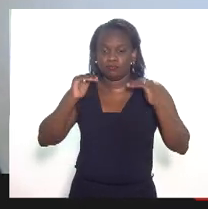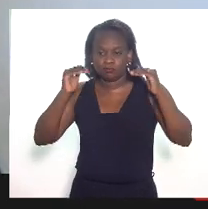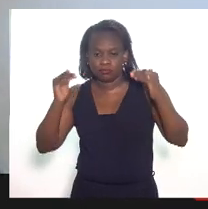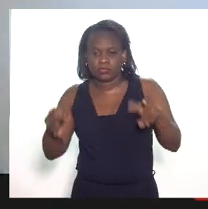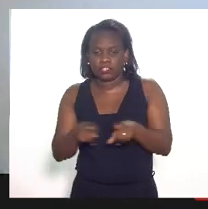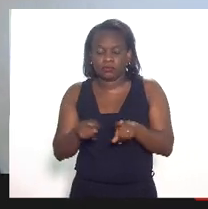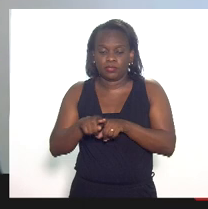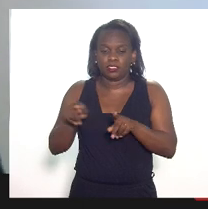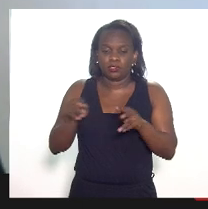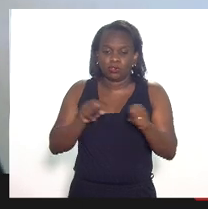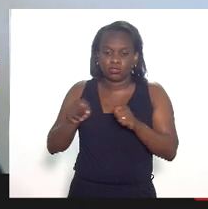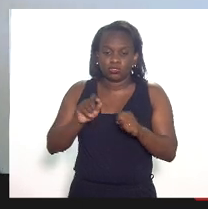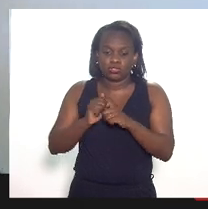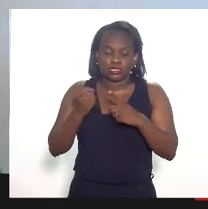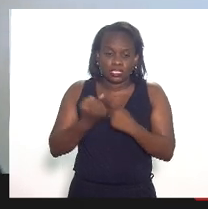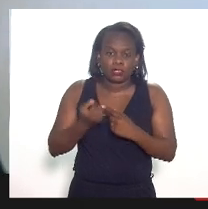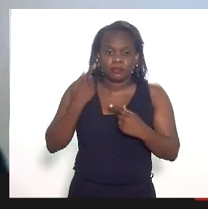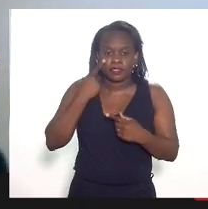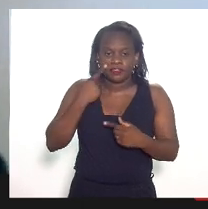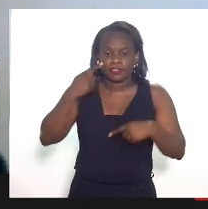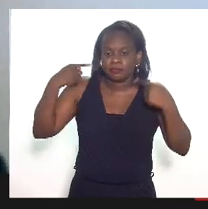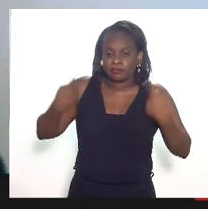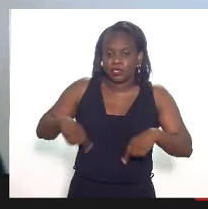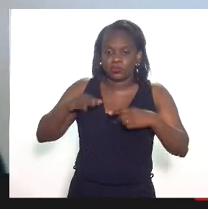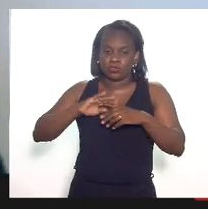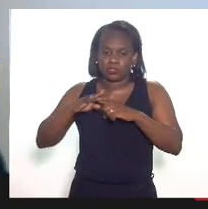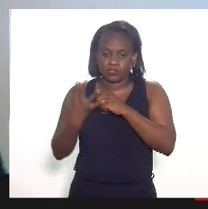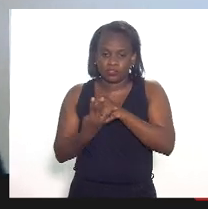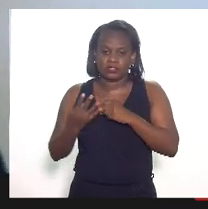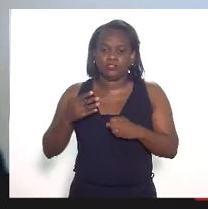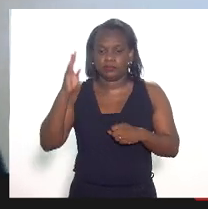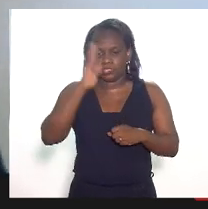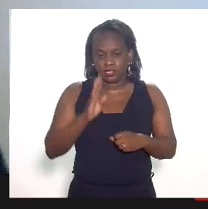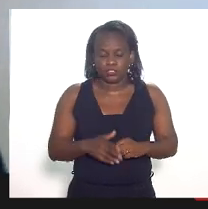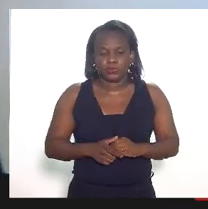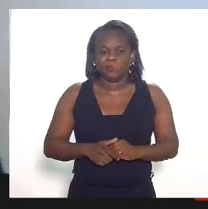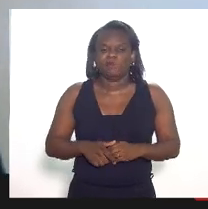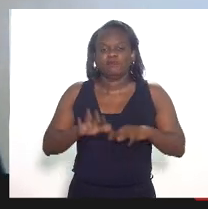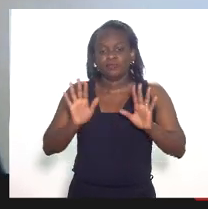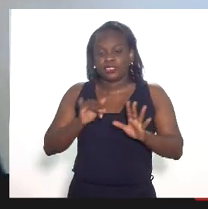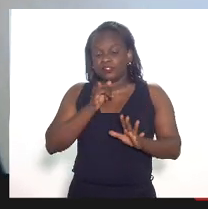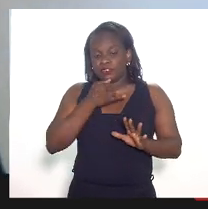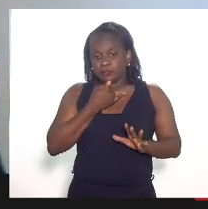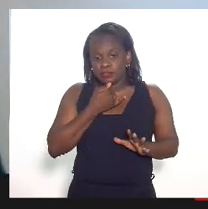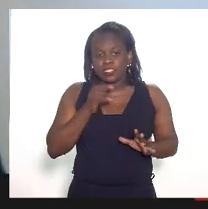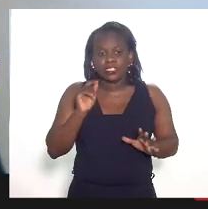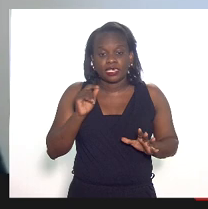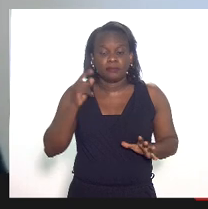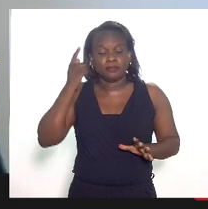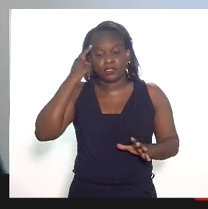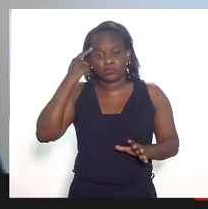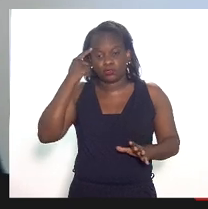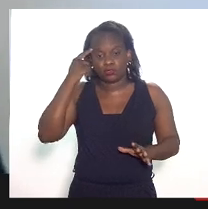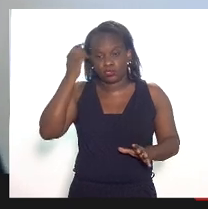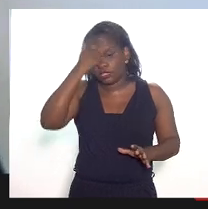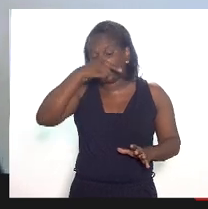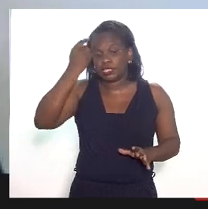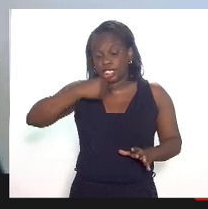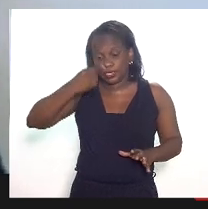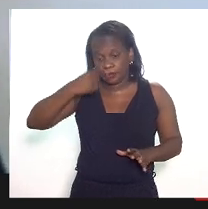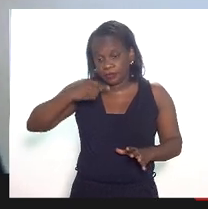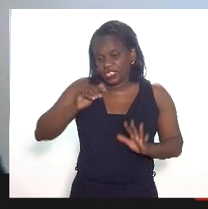controle social para enfrentar a Covid-19 em nosso país. Infelizmente, quem considerou uma